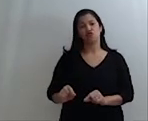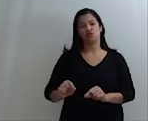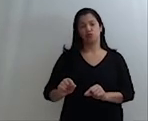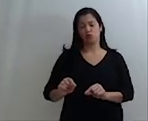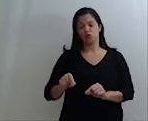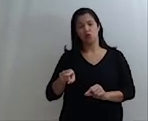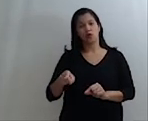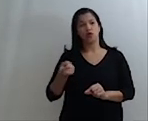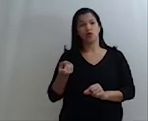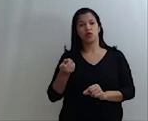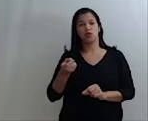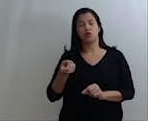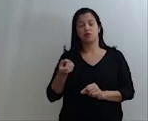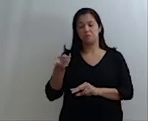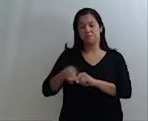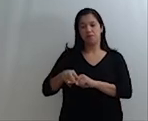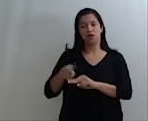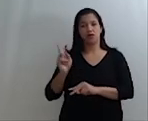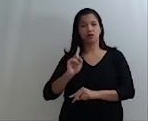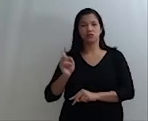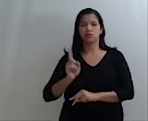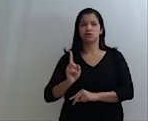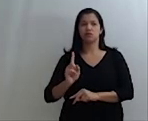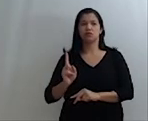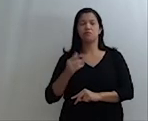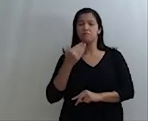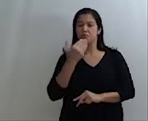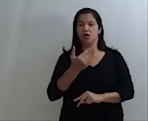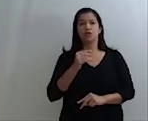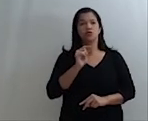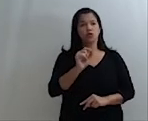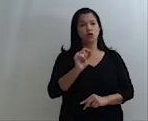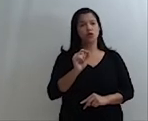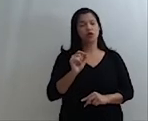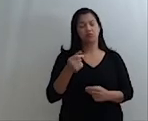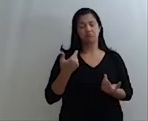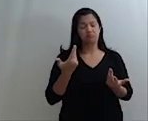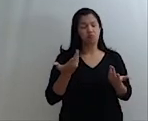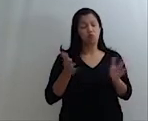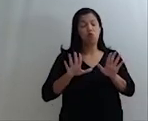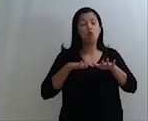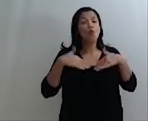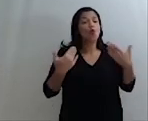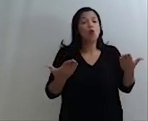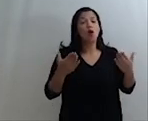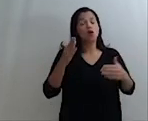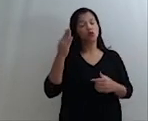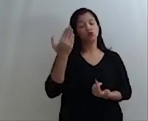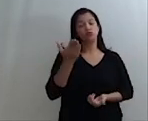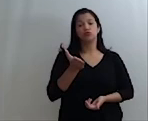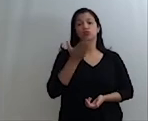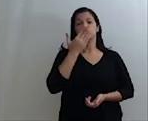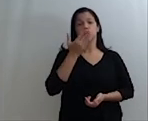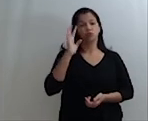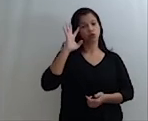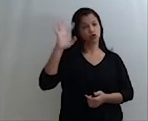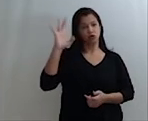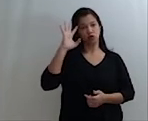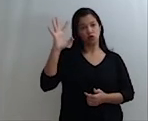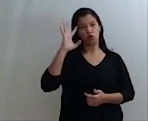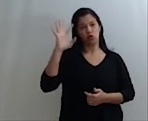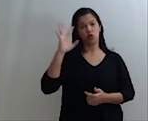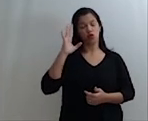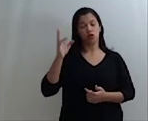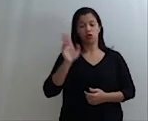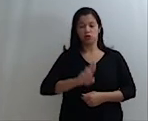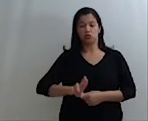importância o que a gente pede né nesse caso é que seja qual for a teoria adotada dentro as teorias diferenciadoras né na